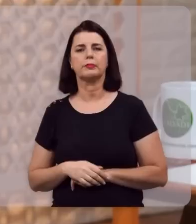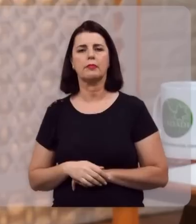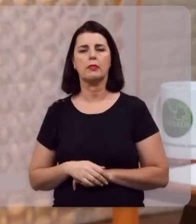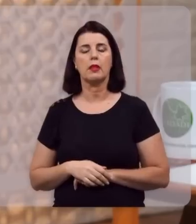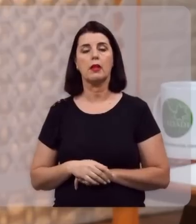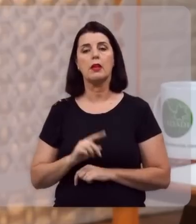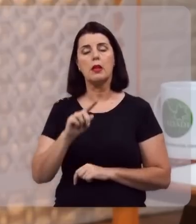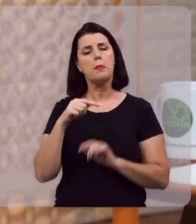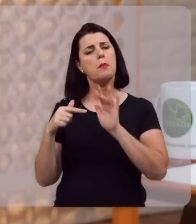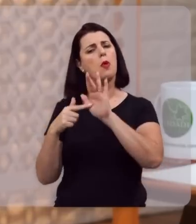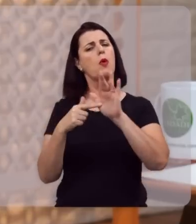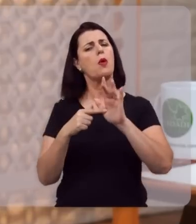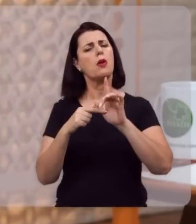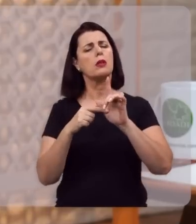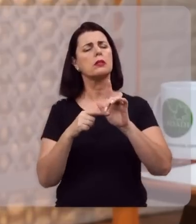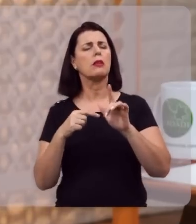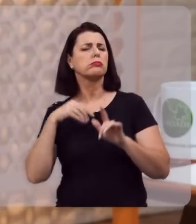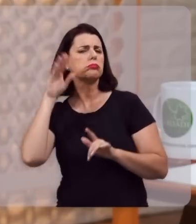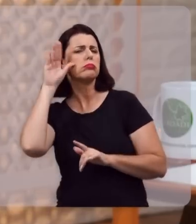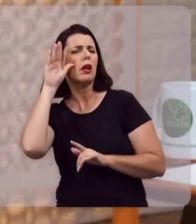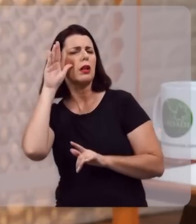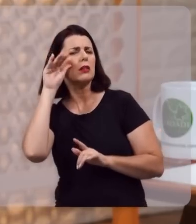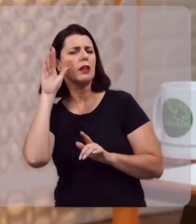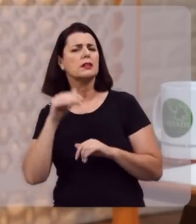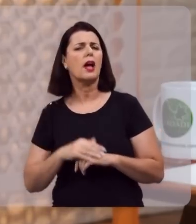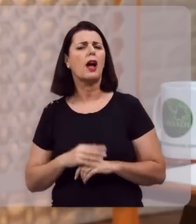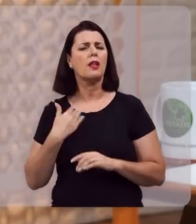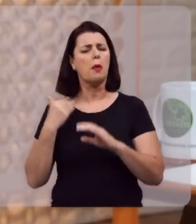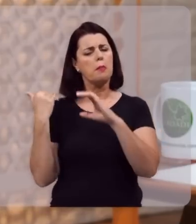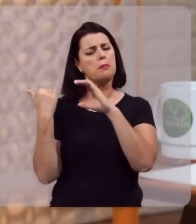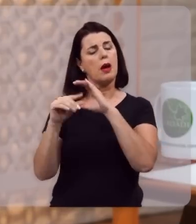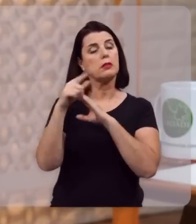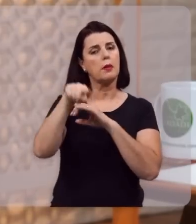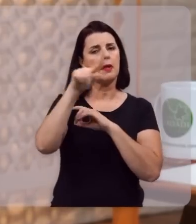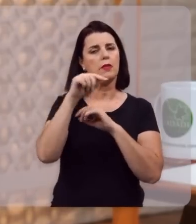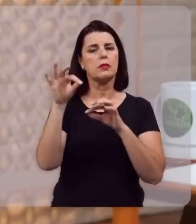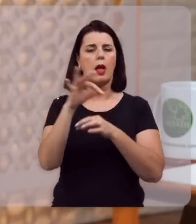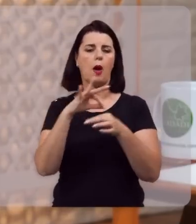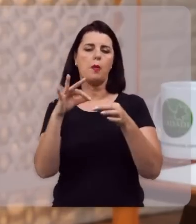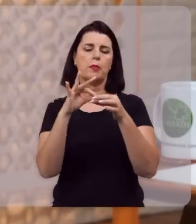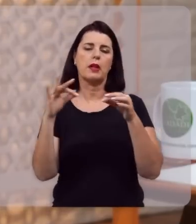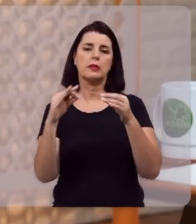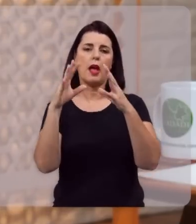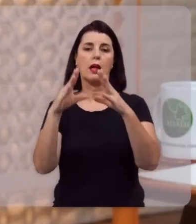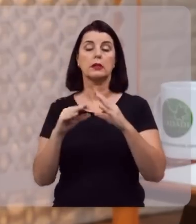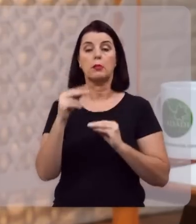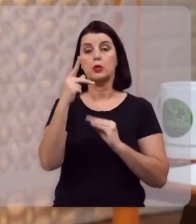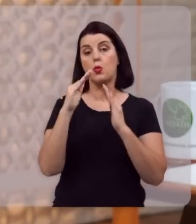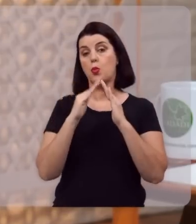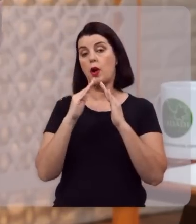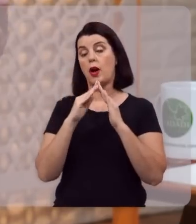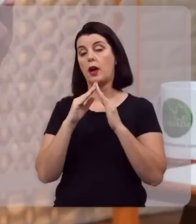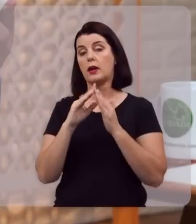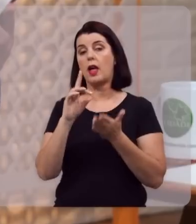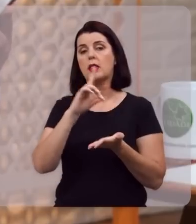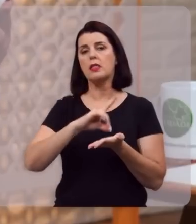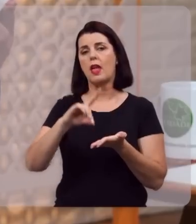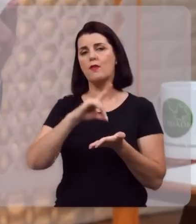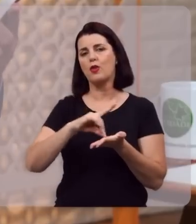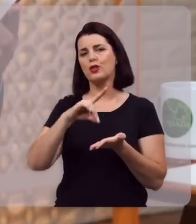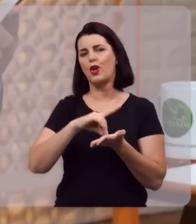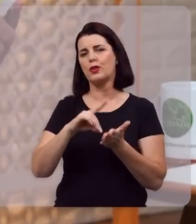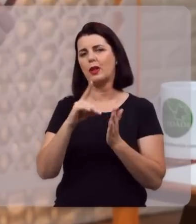50 e se mostrando ali interessado, a gente vai enviar um presente para você. Você vai receber na sua casa esse